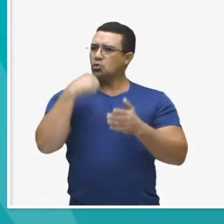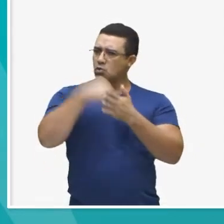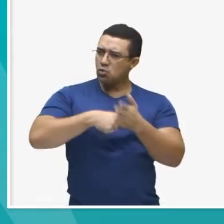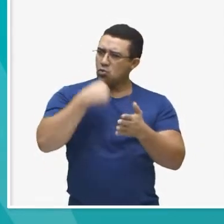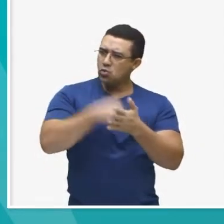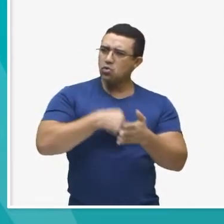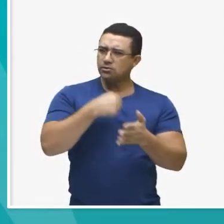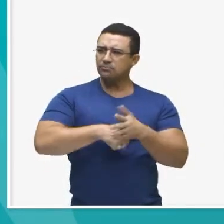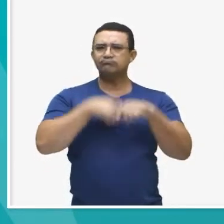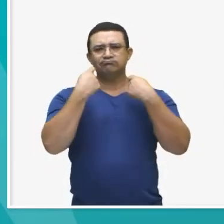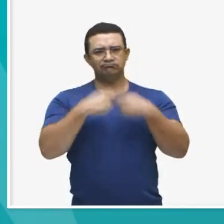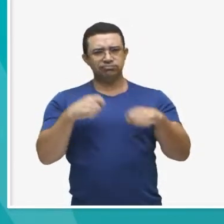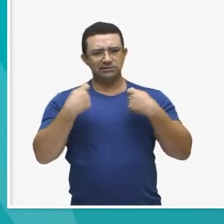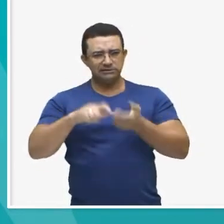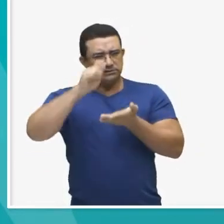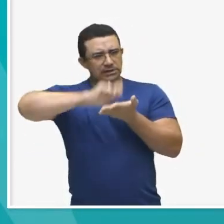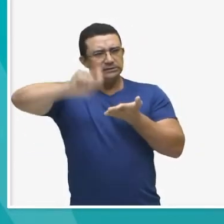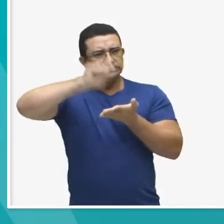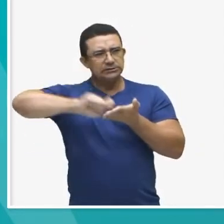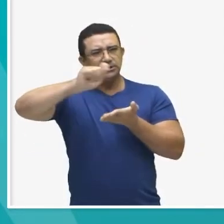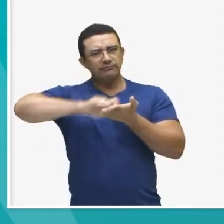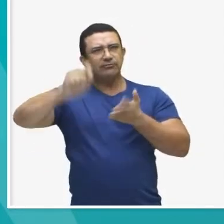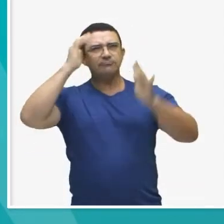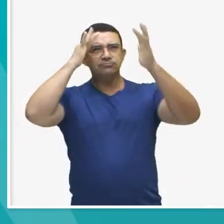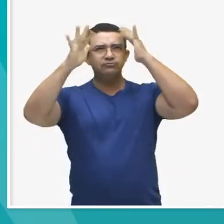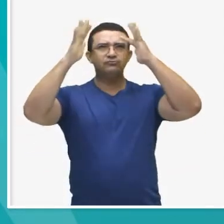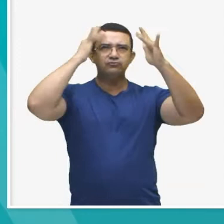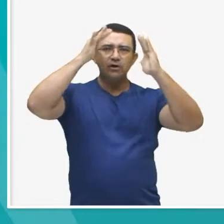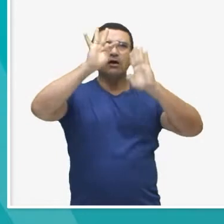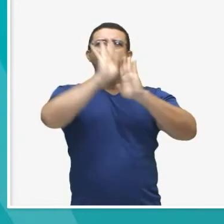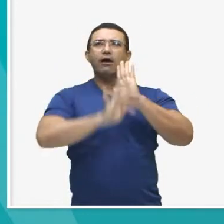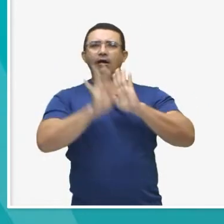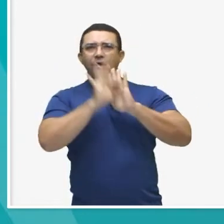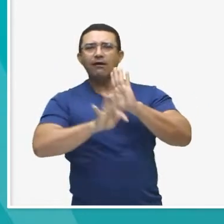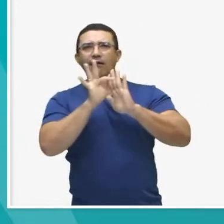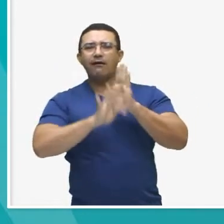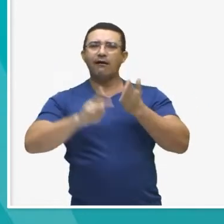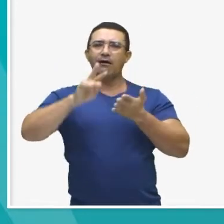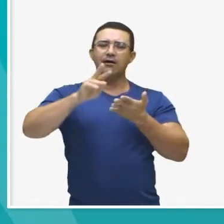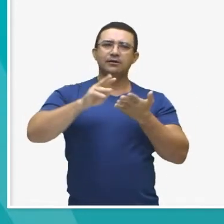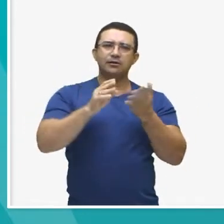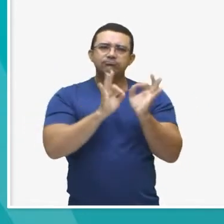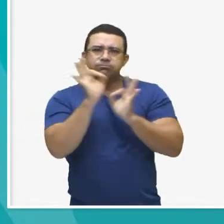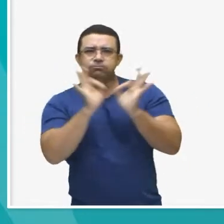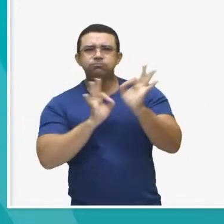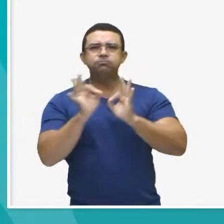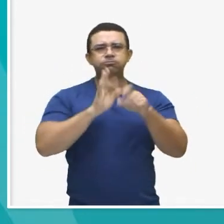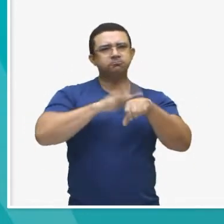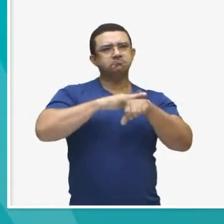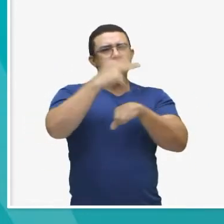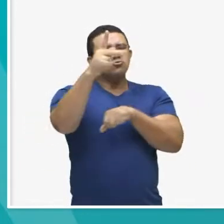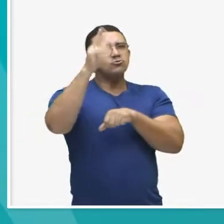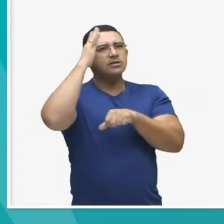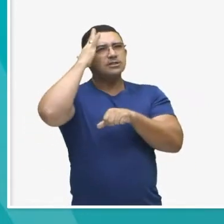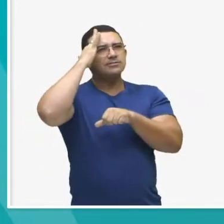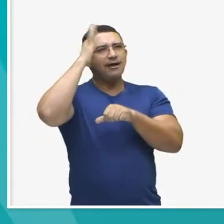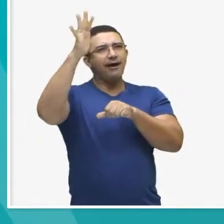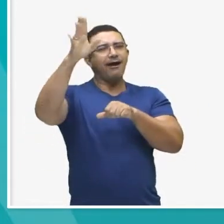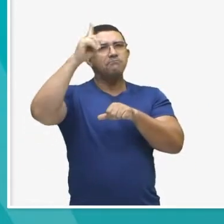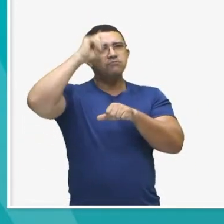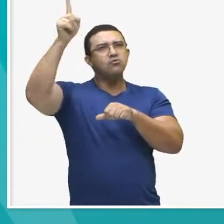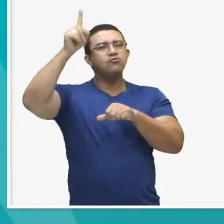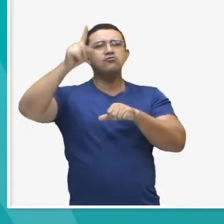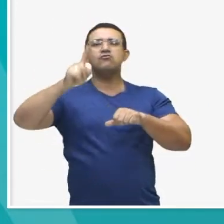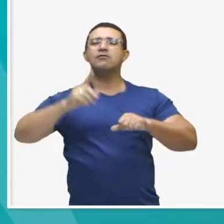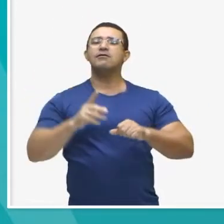precisa, sim, escrever, reescrever o texto, em que você precisa lapidar a sua ideia, pegar como se fosse uma pedra e